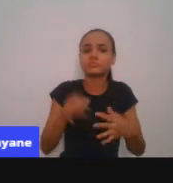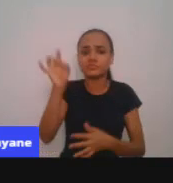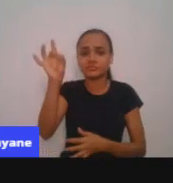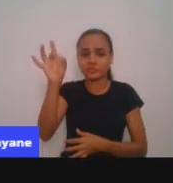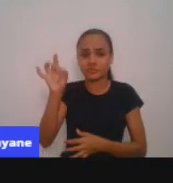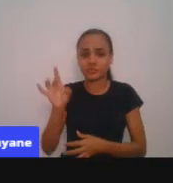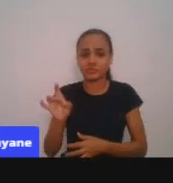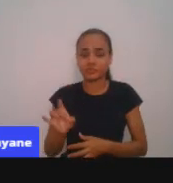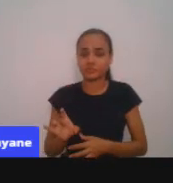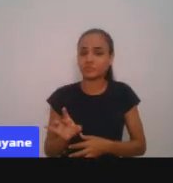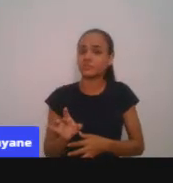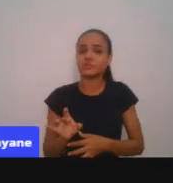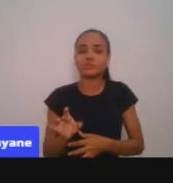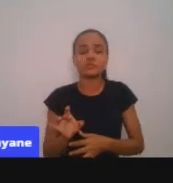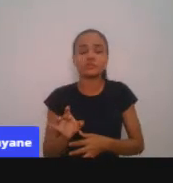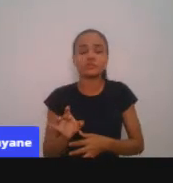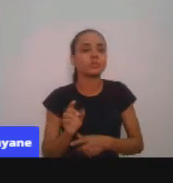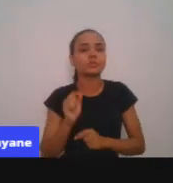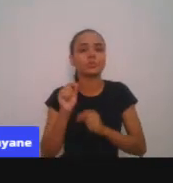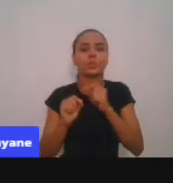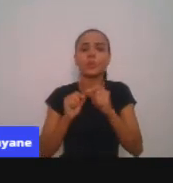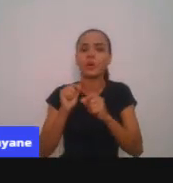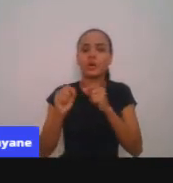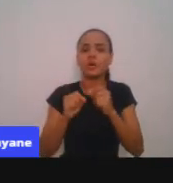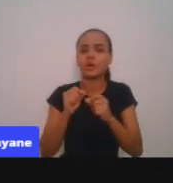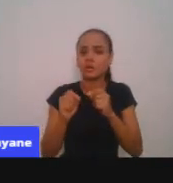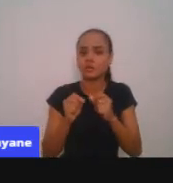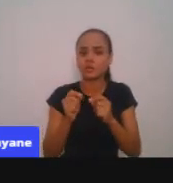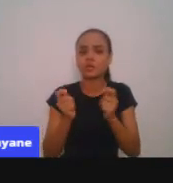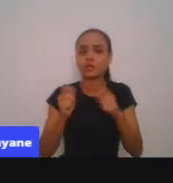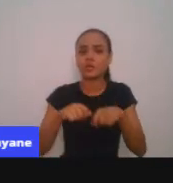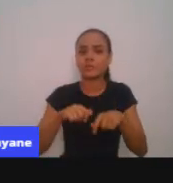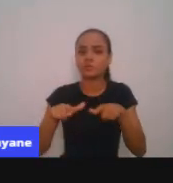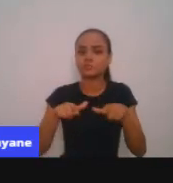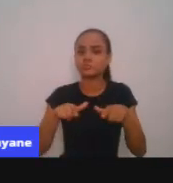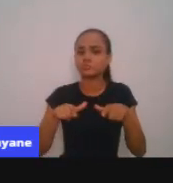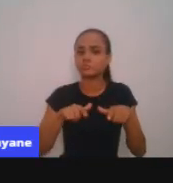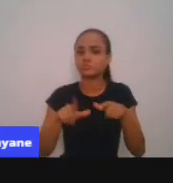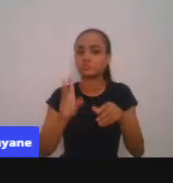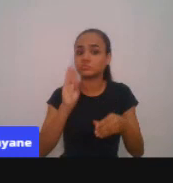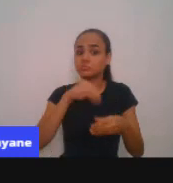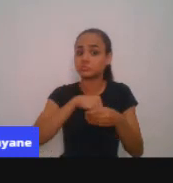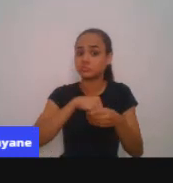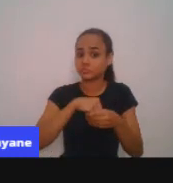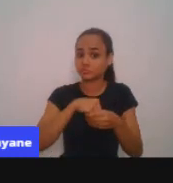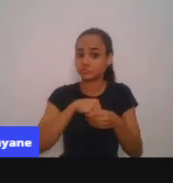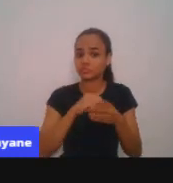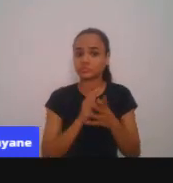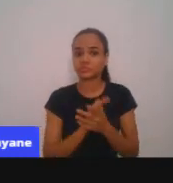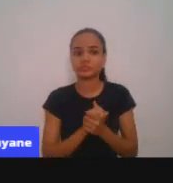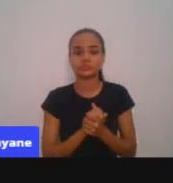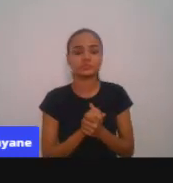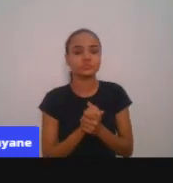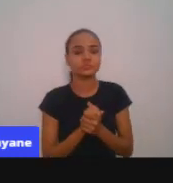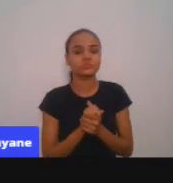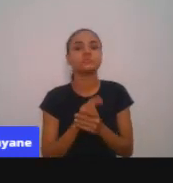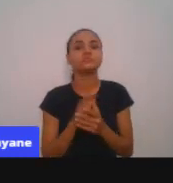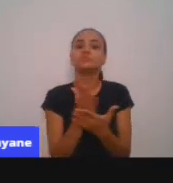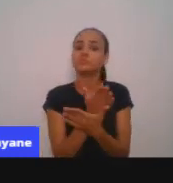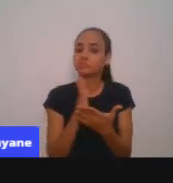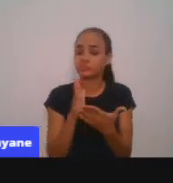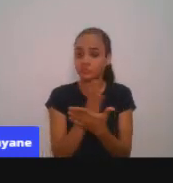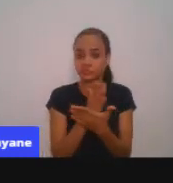dão. E o primeiro deles, vamos lá. Então, aqui eu vou mostrar para vocês